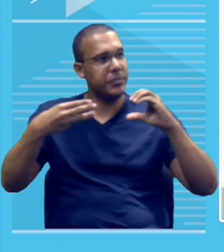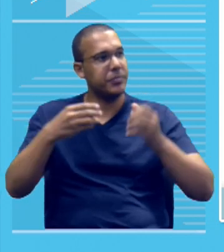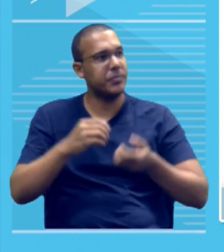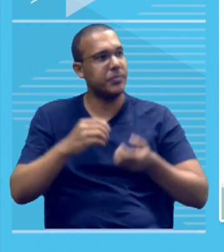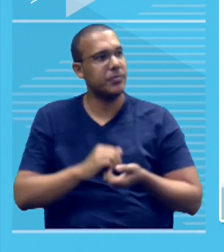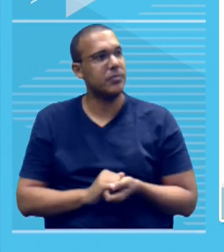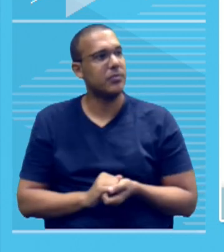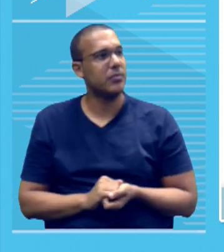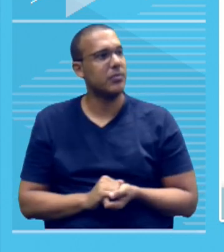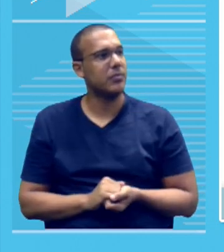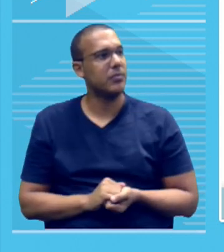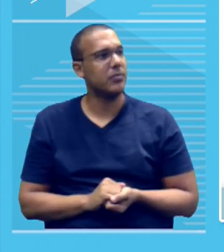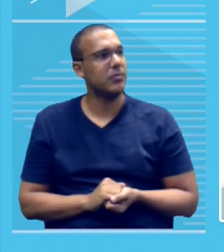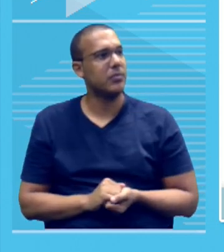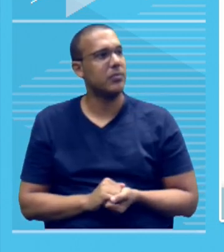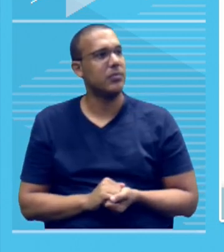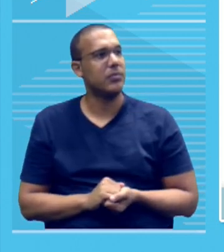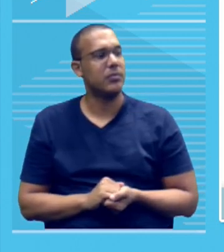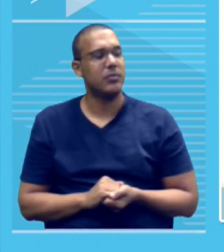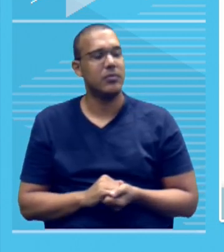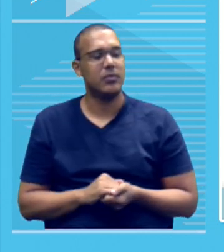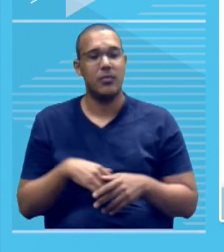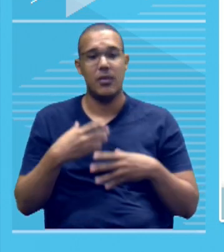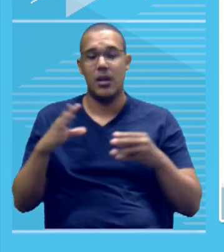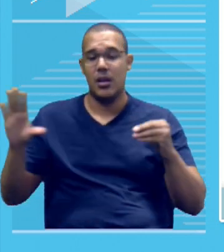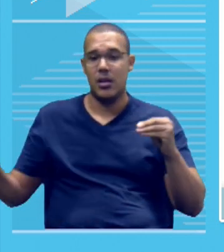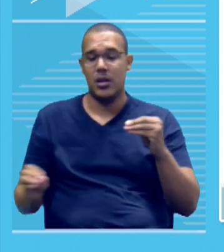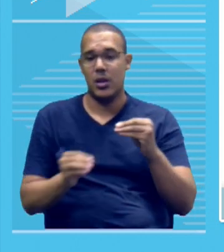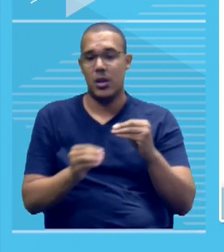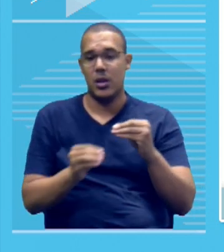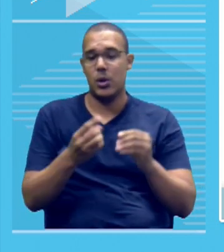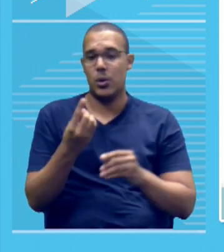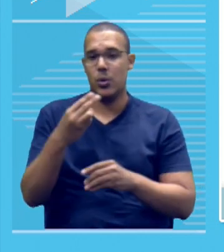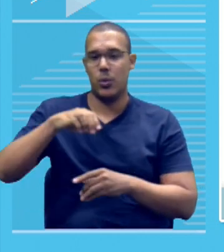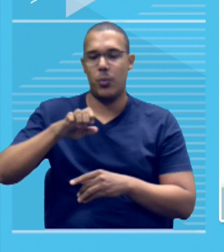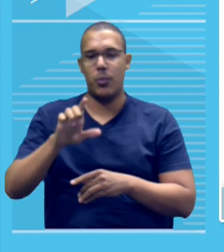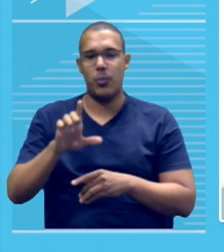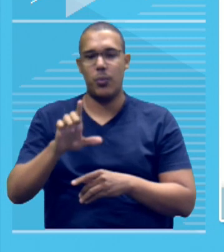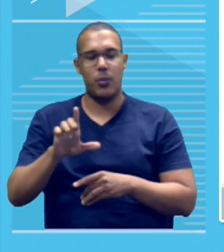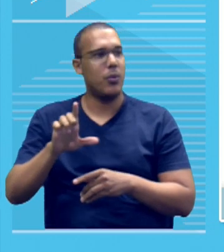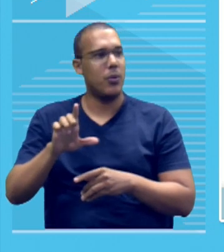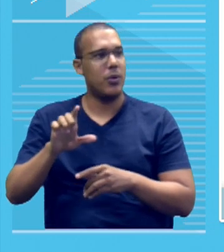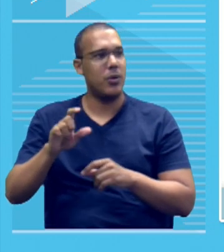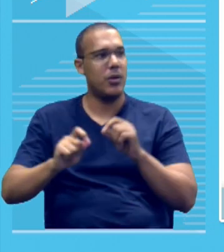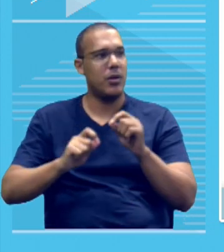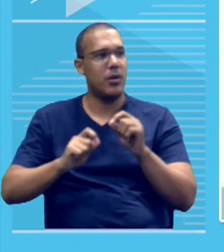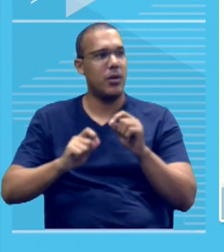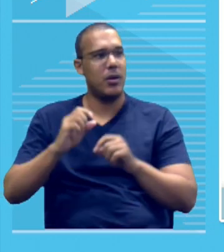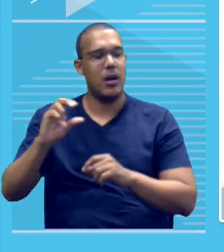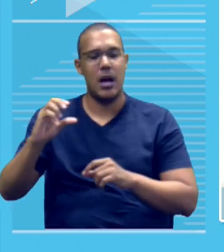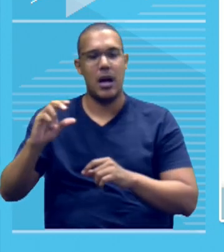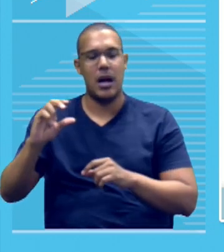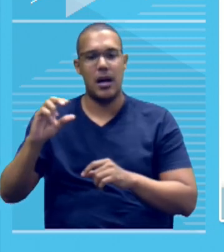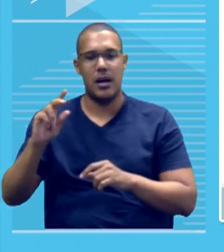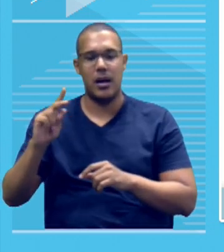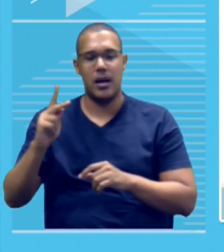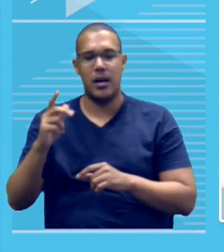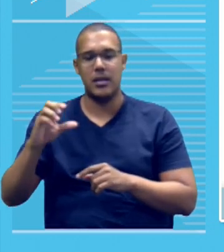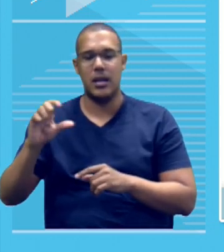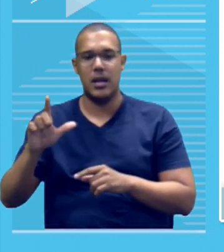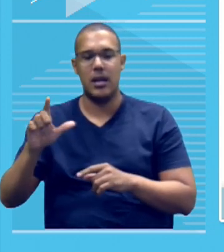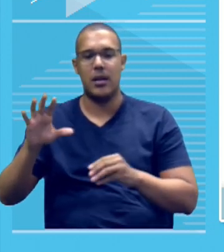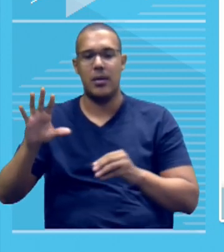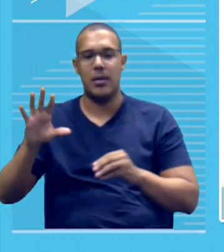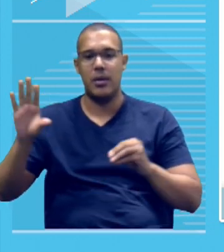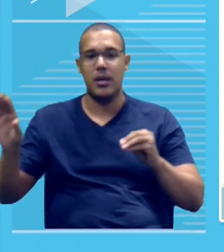Então, aconteceu o seguinte. Ó. Ocorre a adição de um mol de haleto de hidrogênio, que é HCl, para em seguida ocorrer a adição de outro